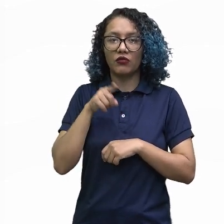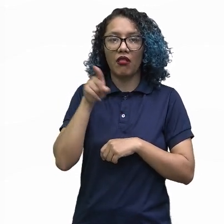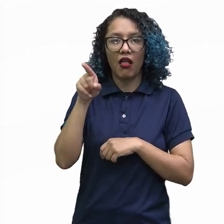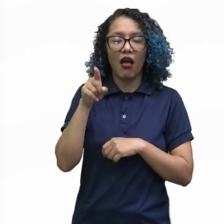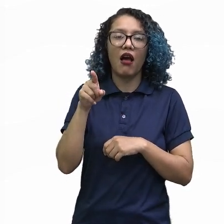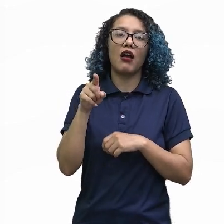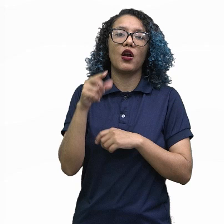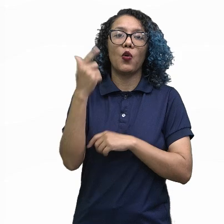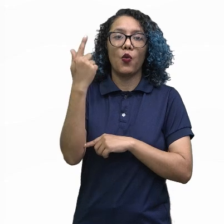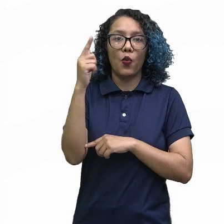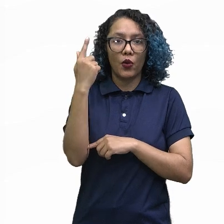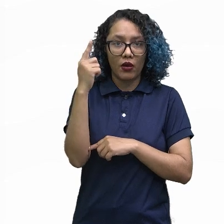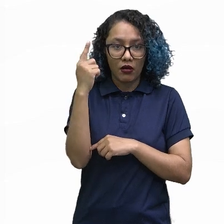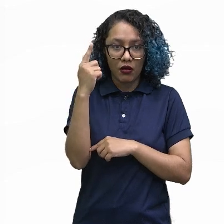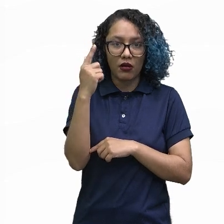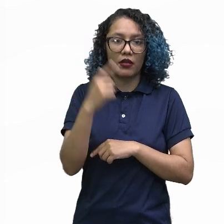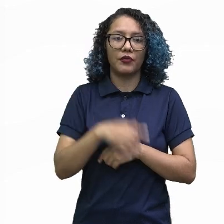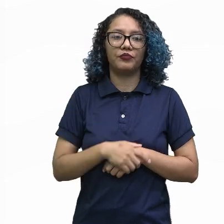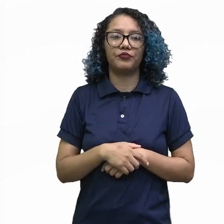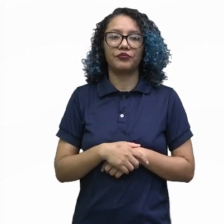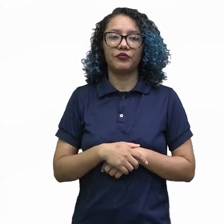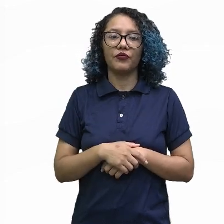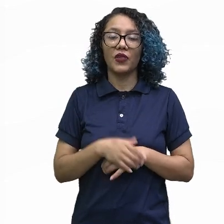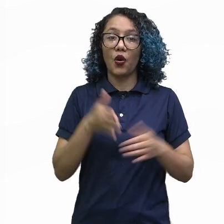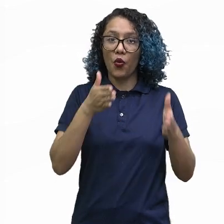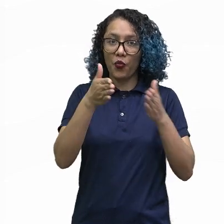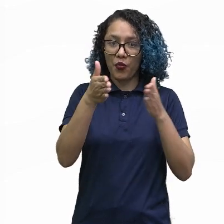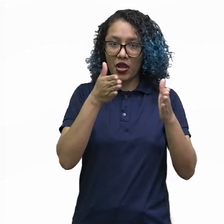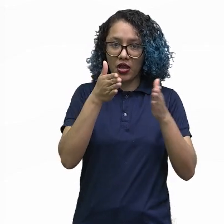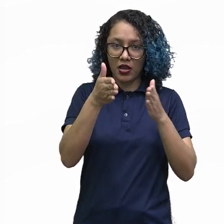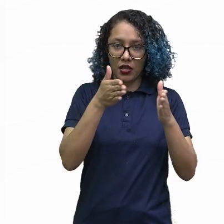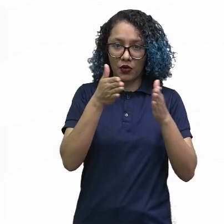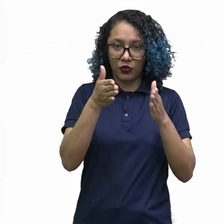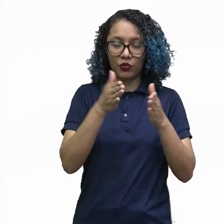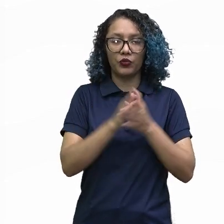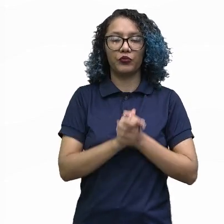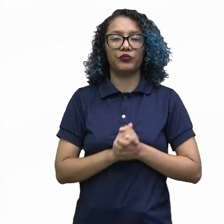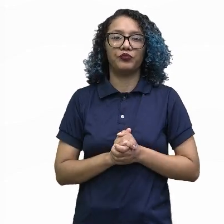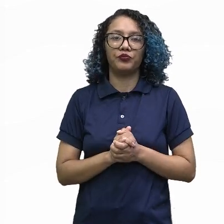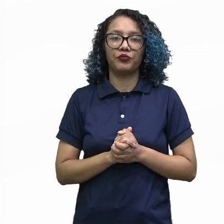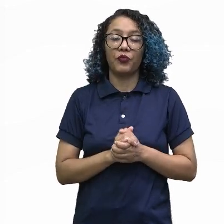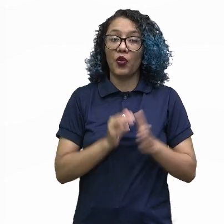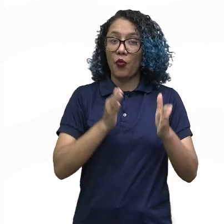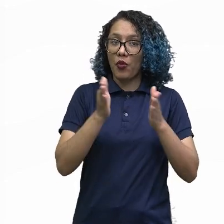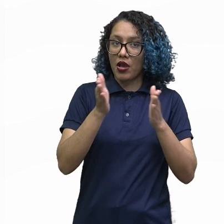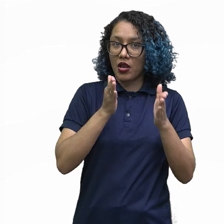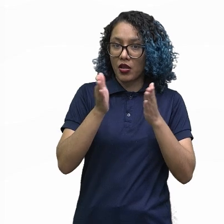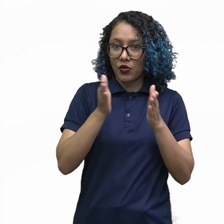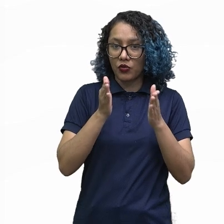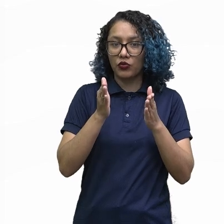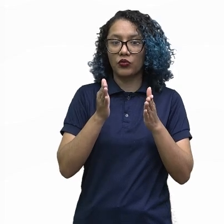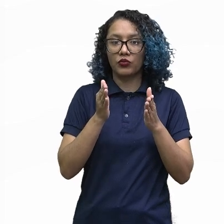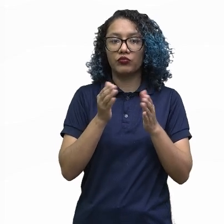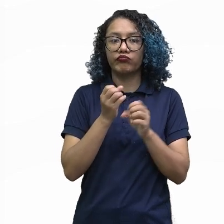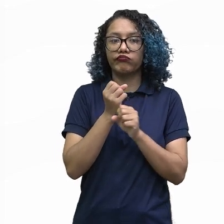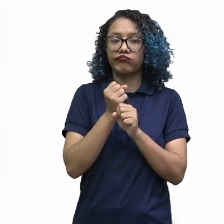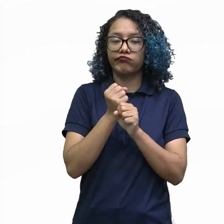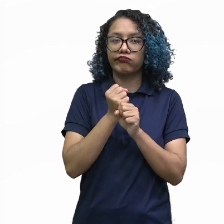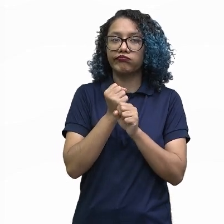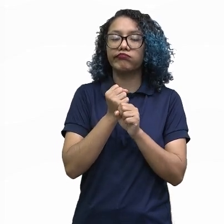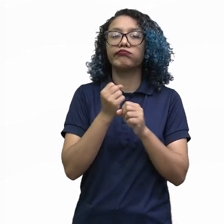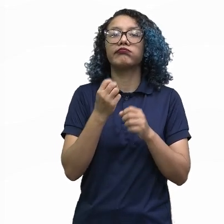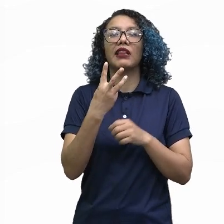né? E o tempo de meia-vida dele, vamos nos apegar a essa ideia, né, do tempo de meia-vida, é de 30 anos, tá